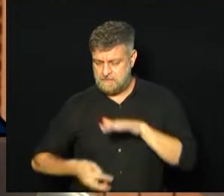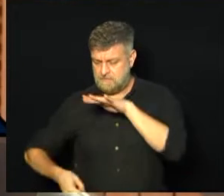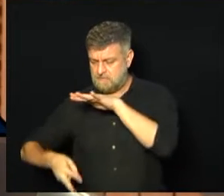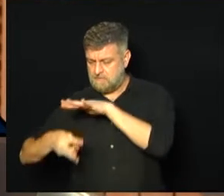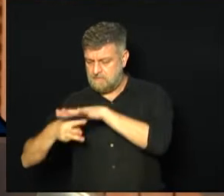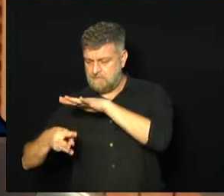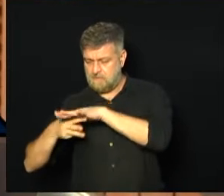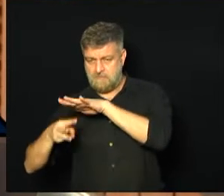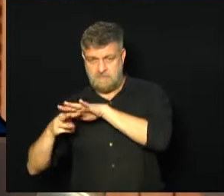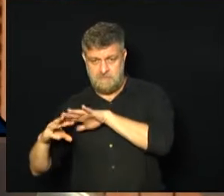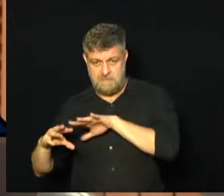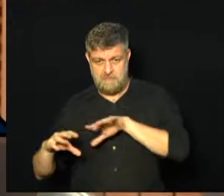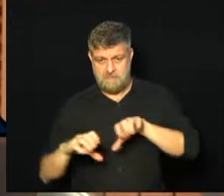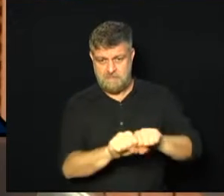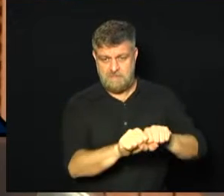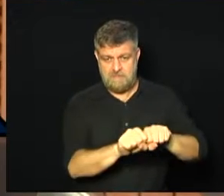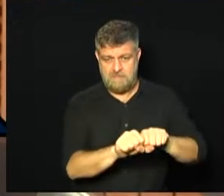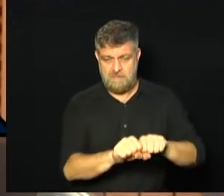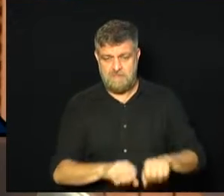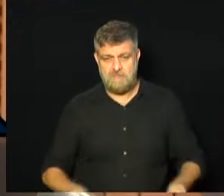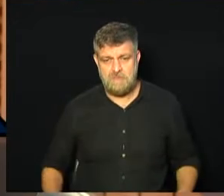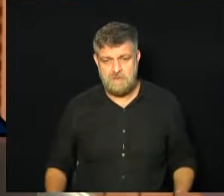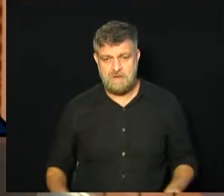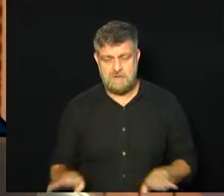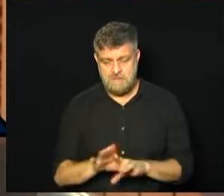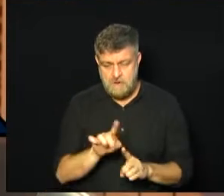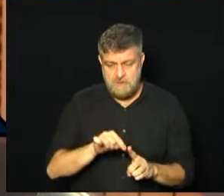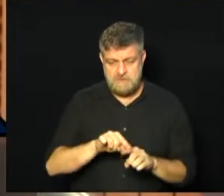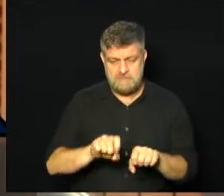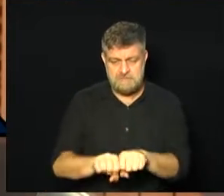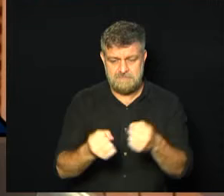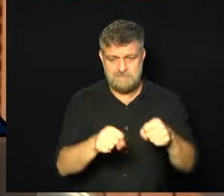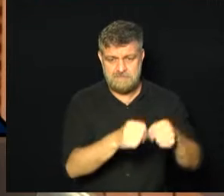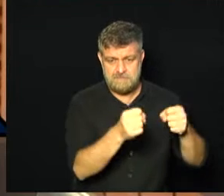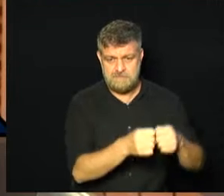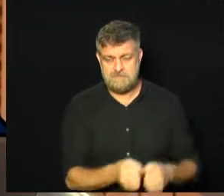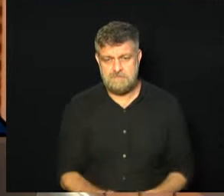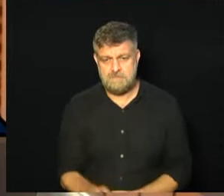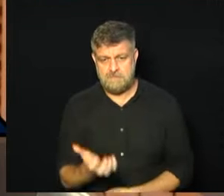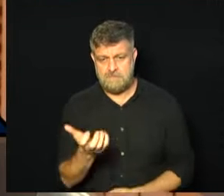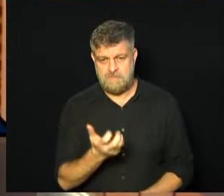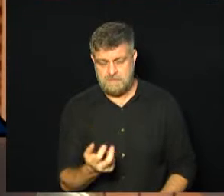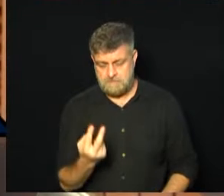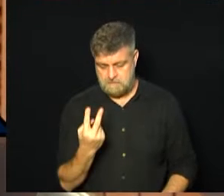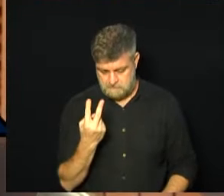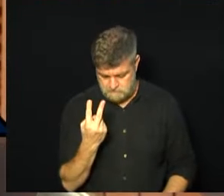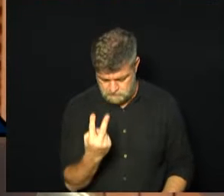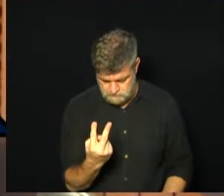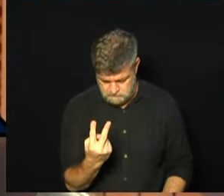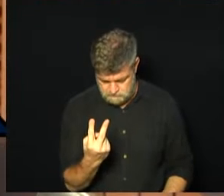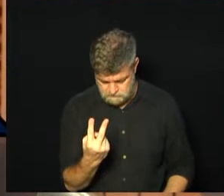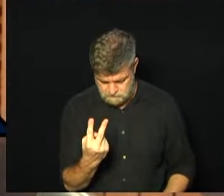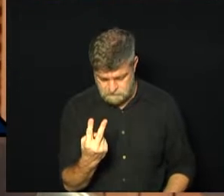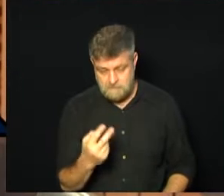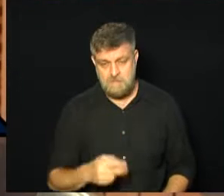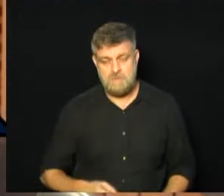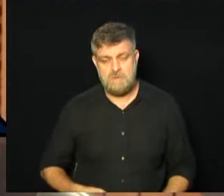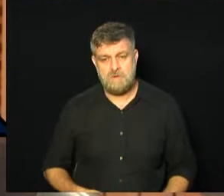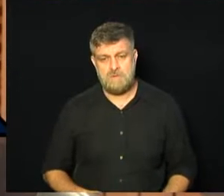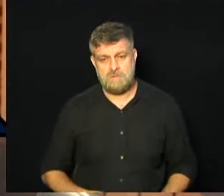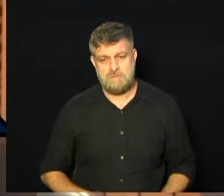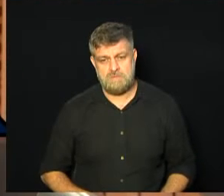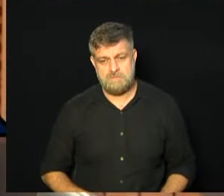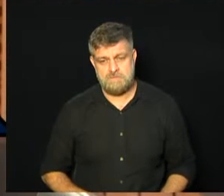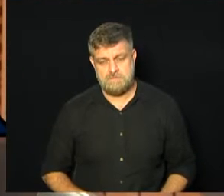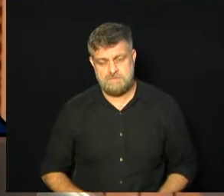privatização, de desmonte, e nele eu destaco dois, que é a